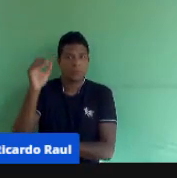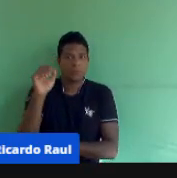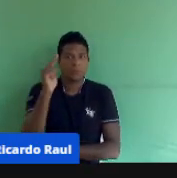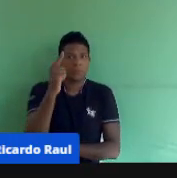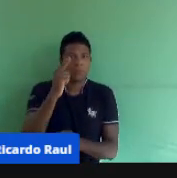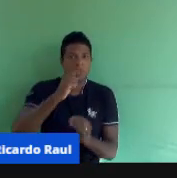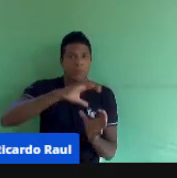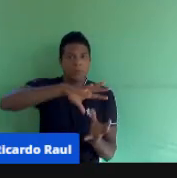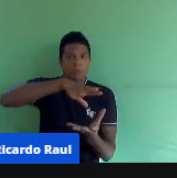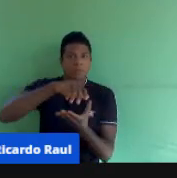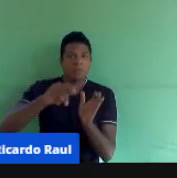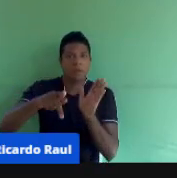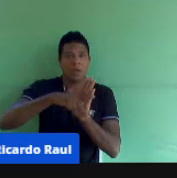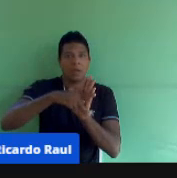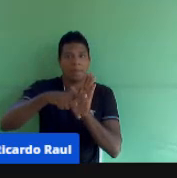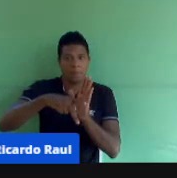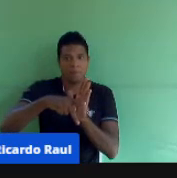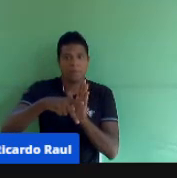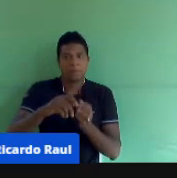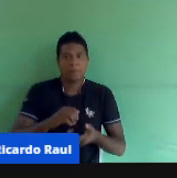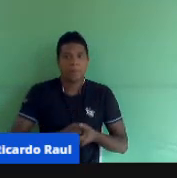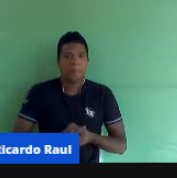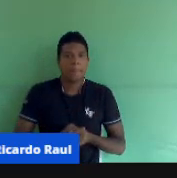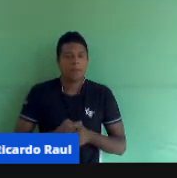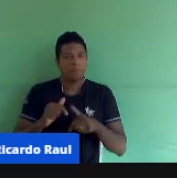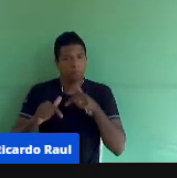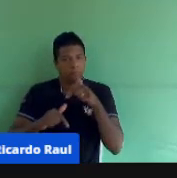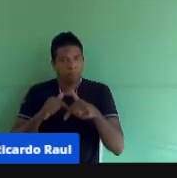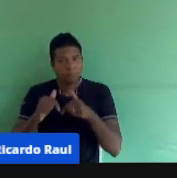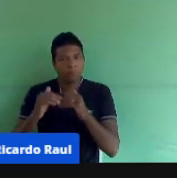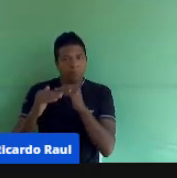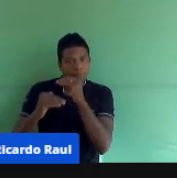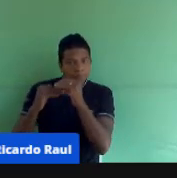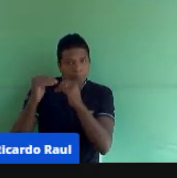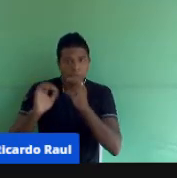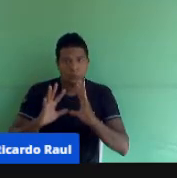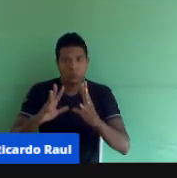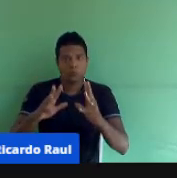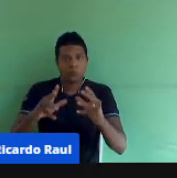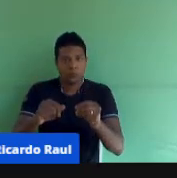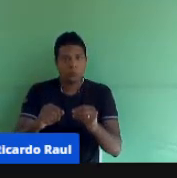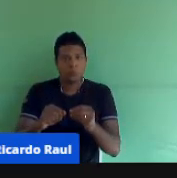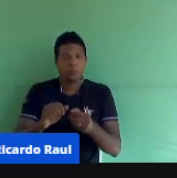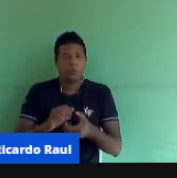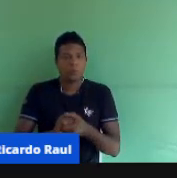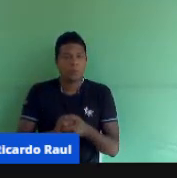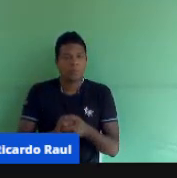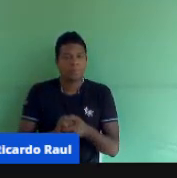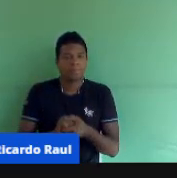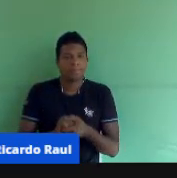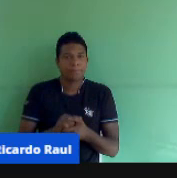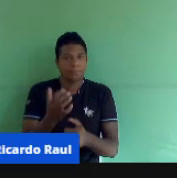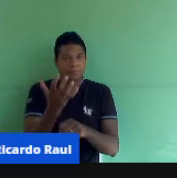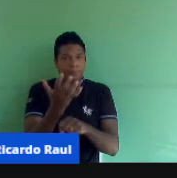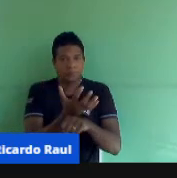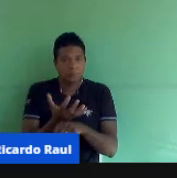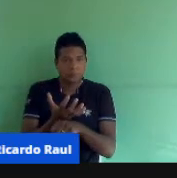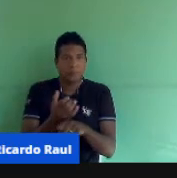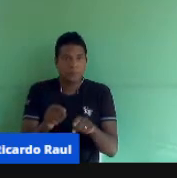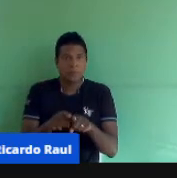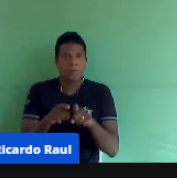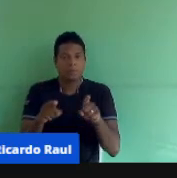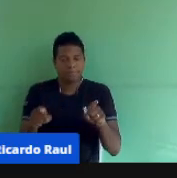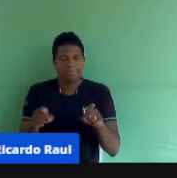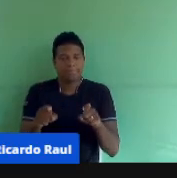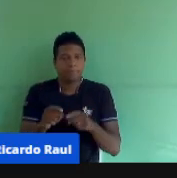ciências, e não é. É um trabalho que tem que ser desenvolvido por todos os componentes, e por isso tem alguns princípios que são